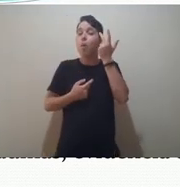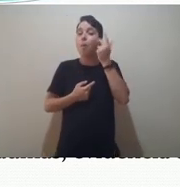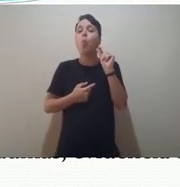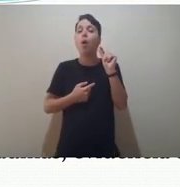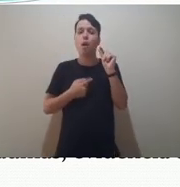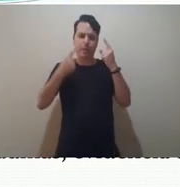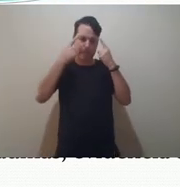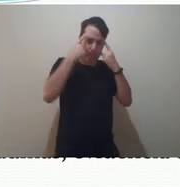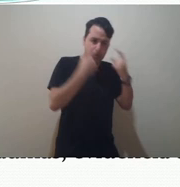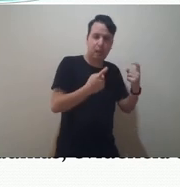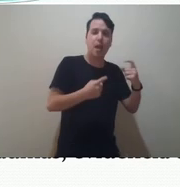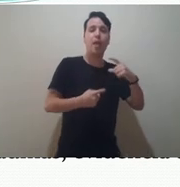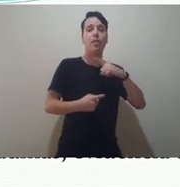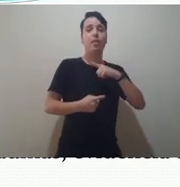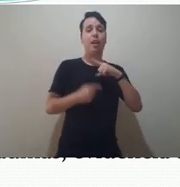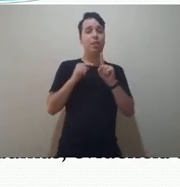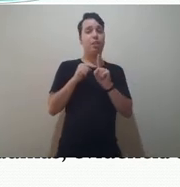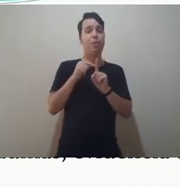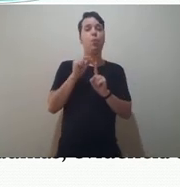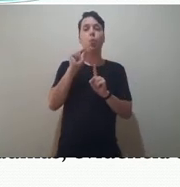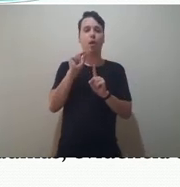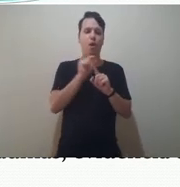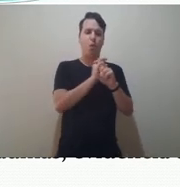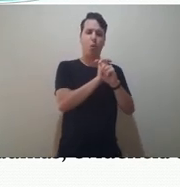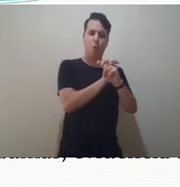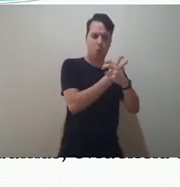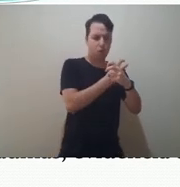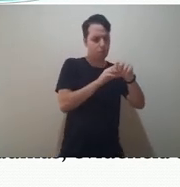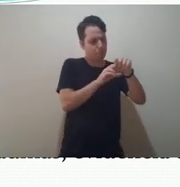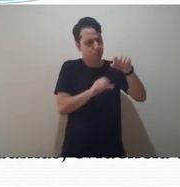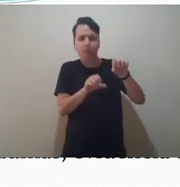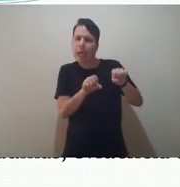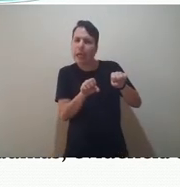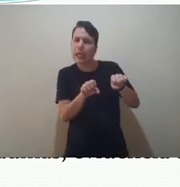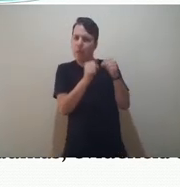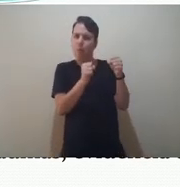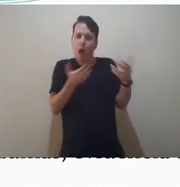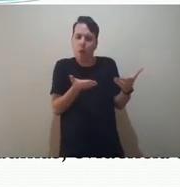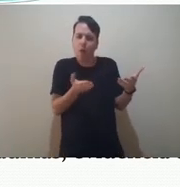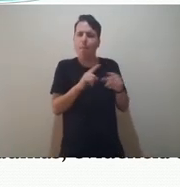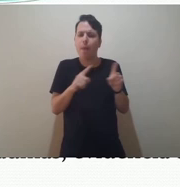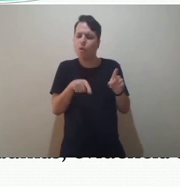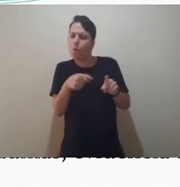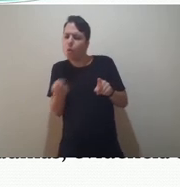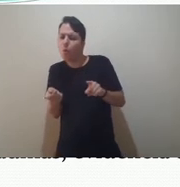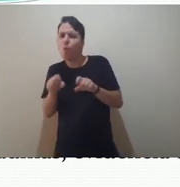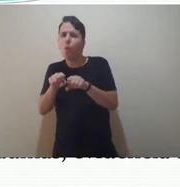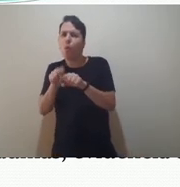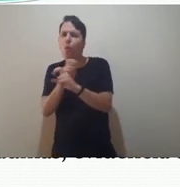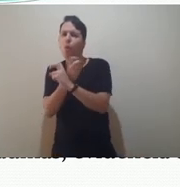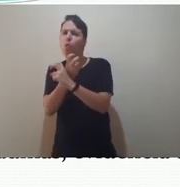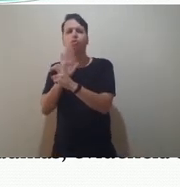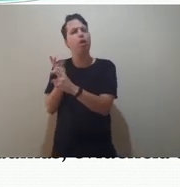as fraturas estão em mais de um estado de consolidação. Então, a gente vê que um osso, por exemplo, acabou de ser